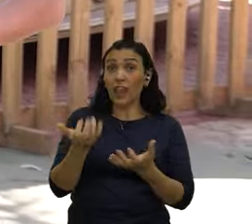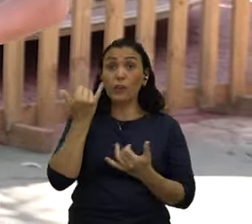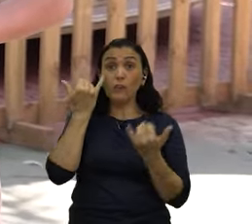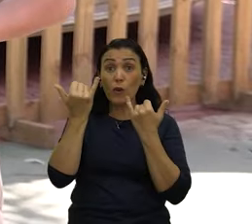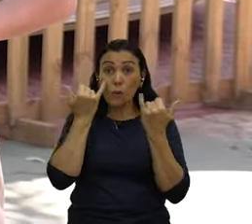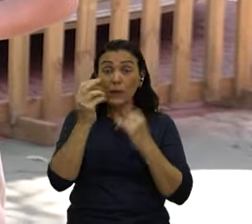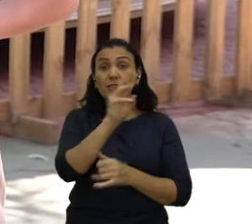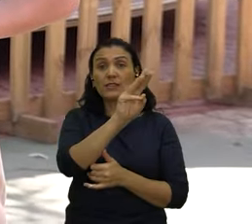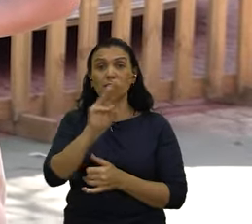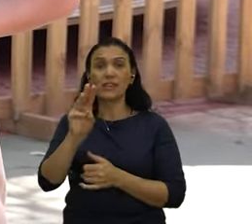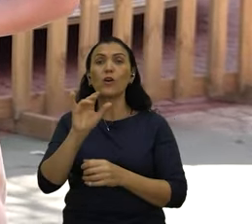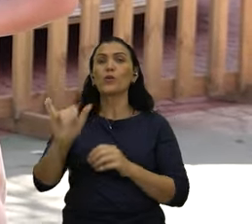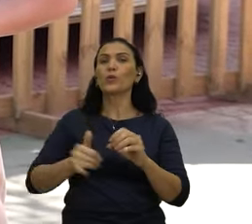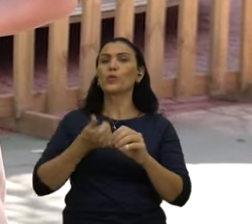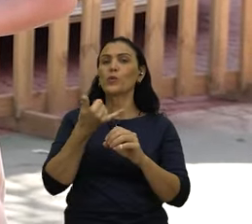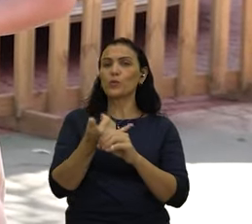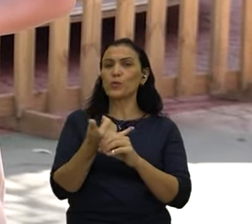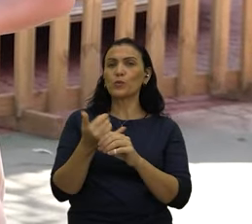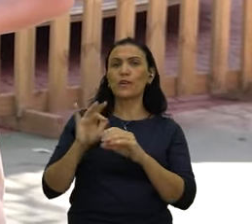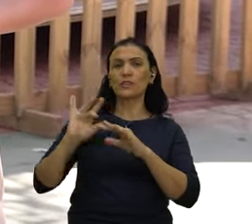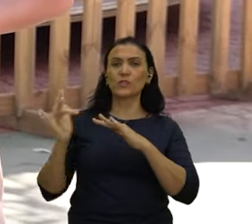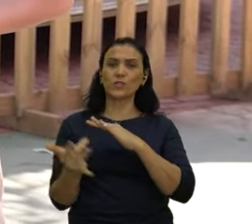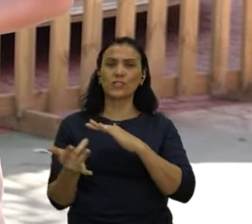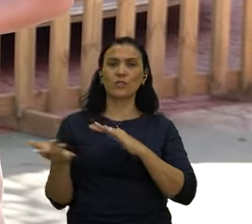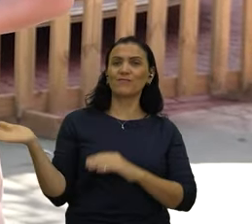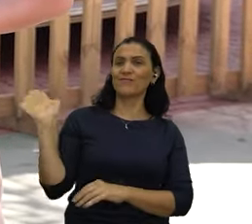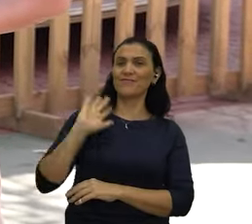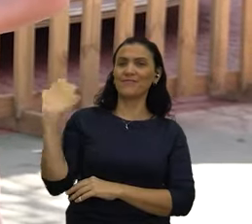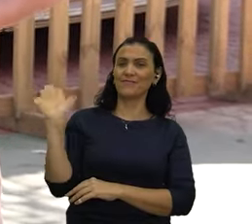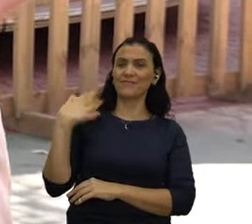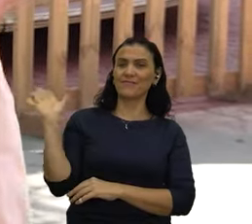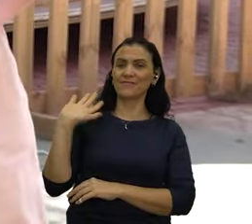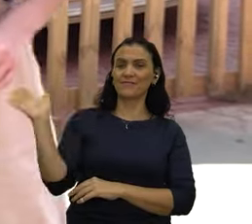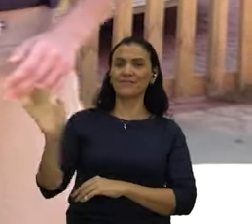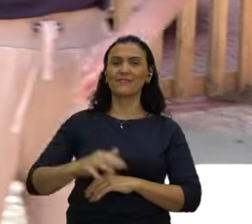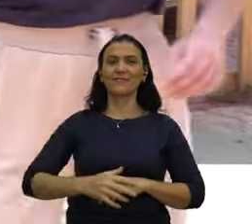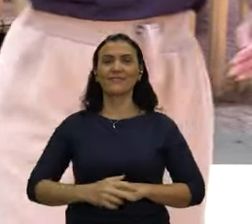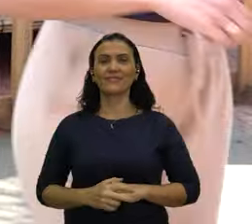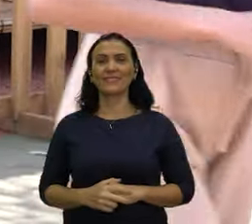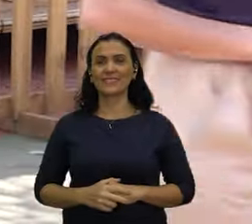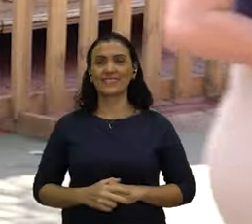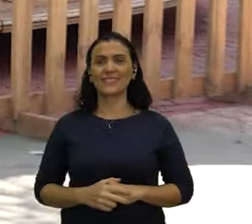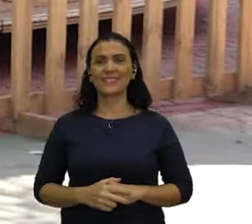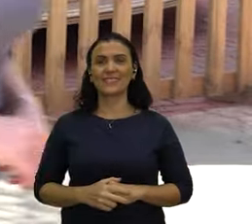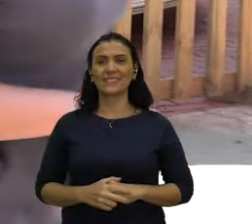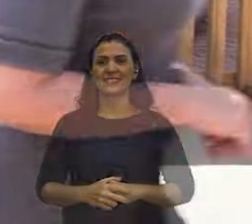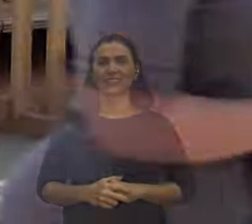conteúdo, acesse o canal da AGU no YouTube ou nas nossas redes sociais. Até a próxima. Tchau.